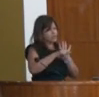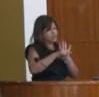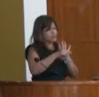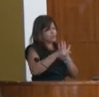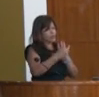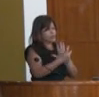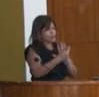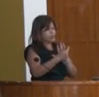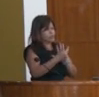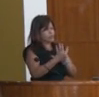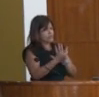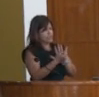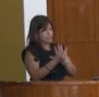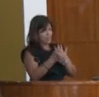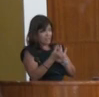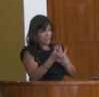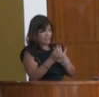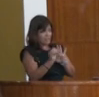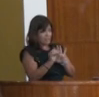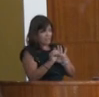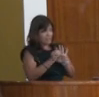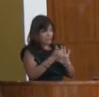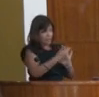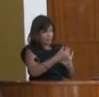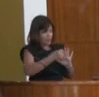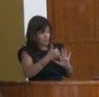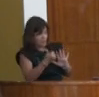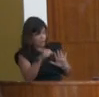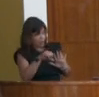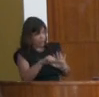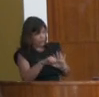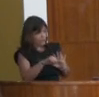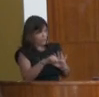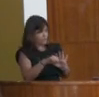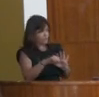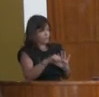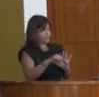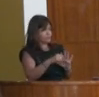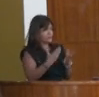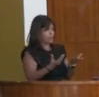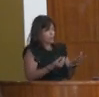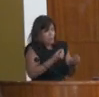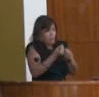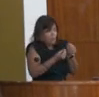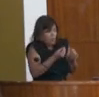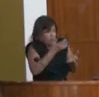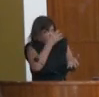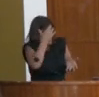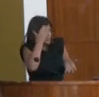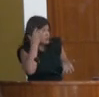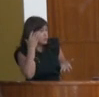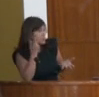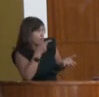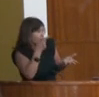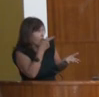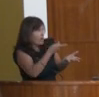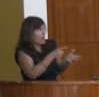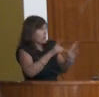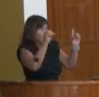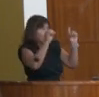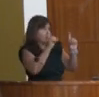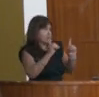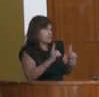STF julgou que você, a priori, não pode dizer que uma pessoa com deficiência não pode